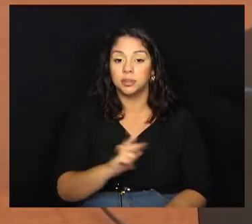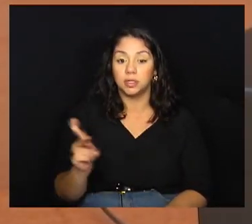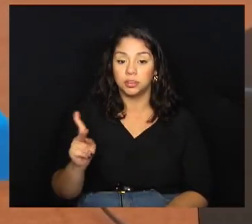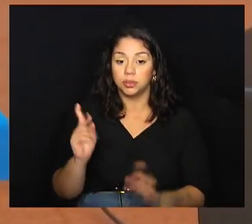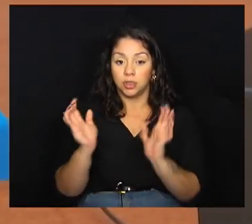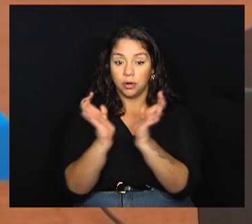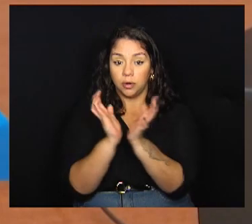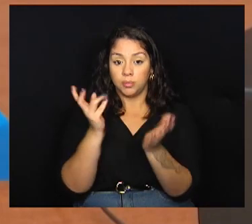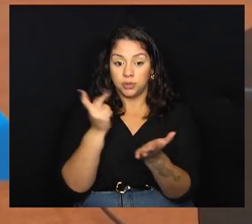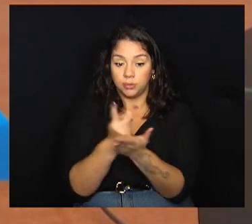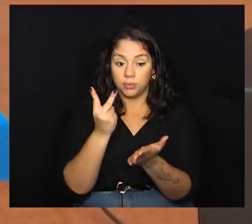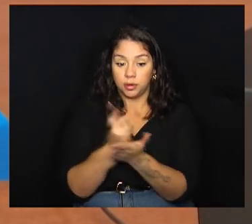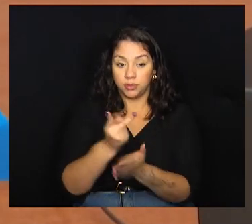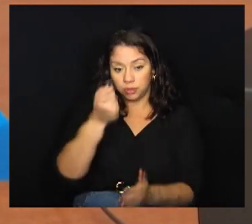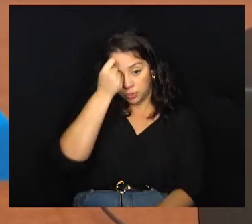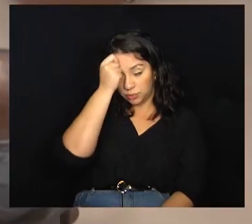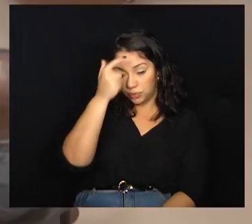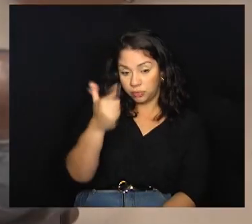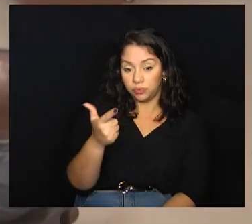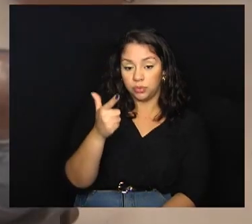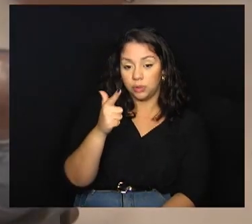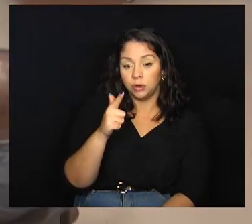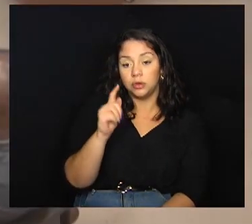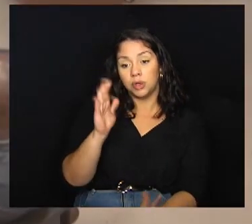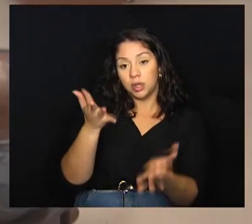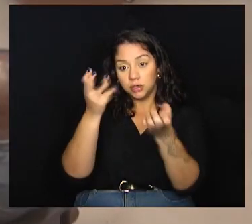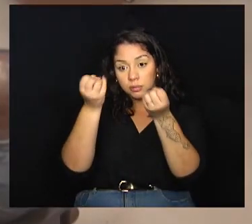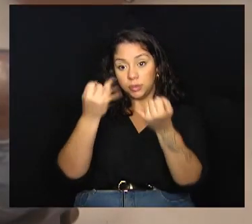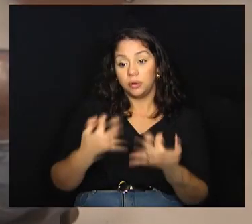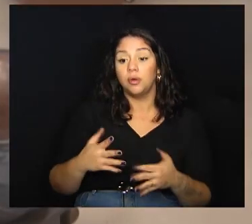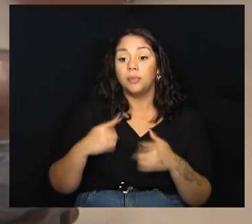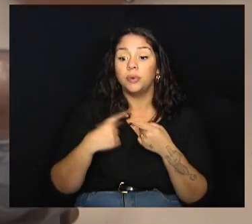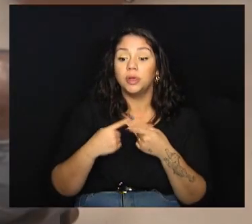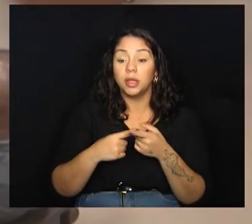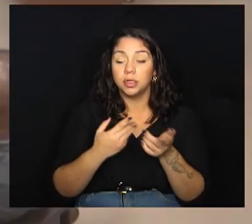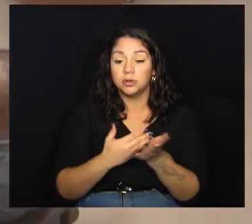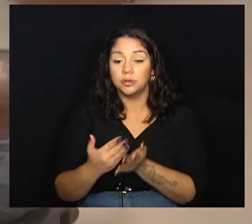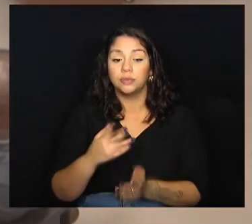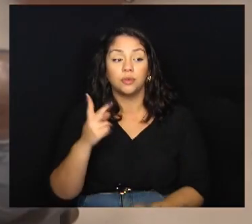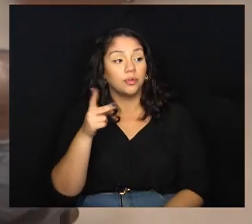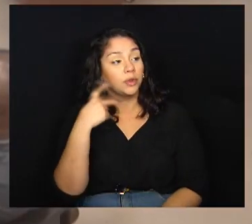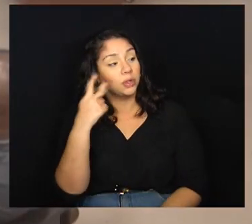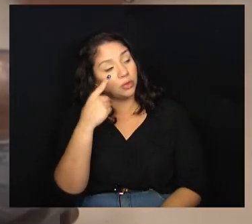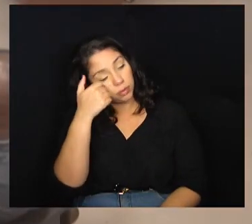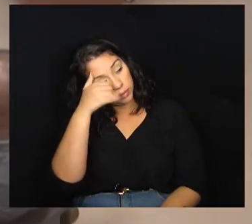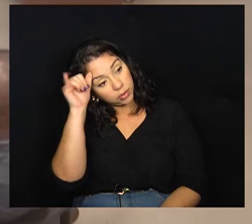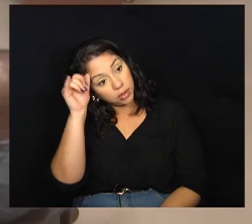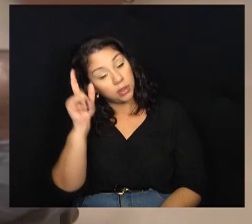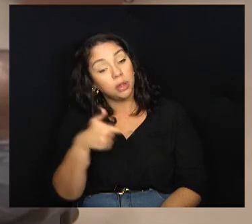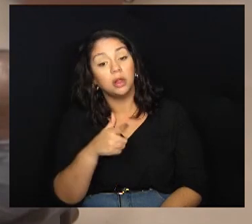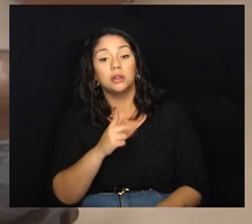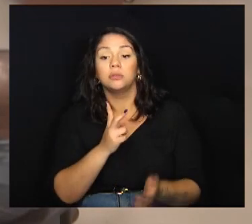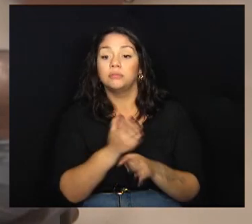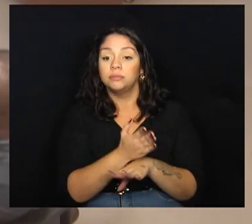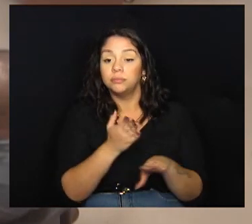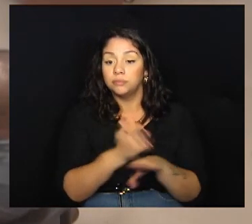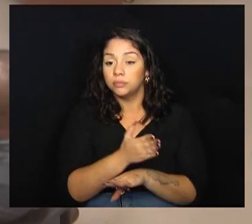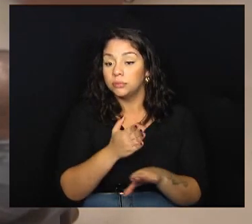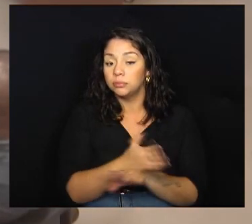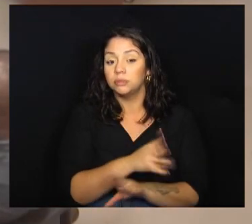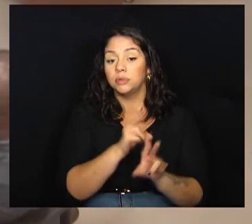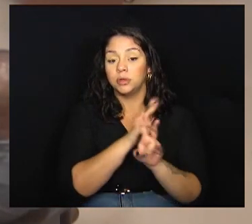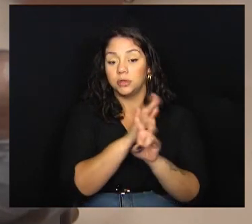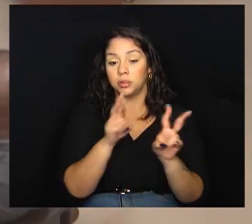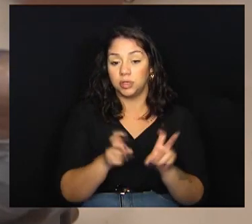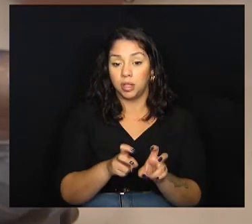Comissão Permanente de Cultura, justificou a iniciativa. O vereador Paulo Búfalo é um vereador muito engajado, né, nesse assunto,